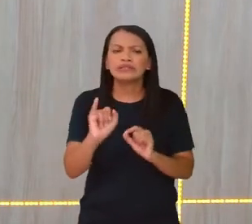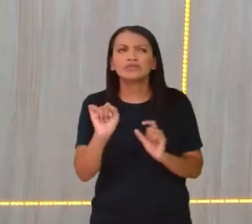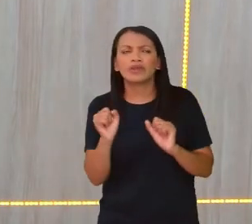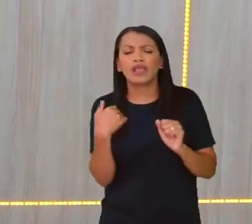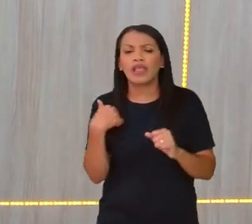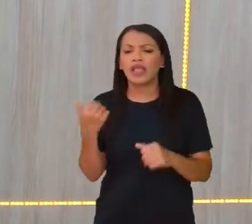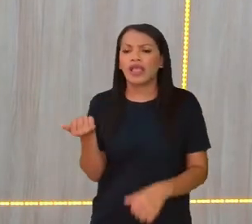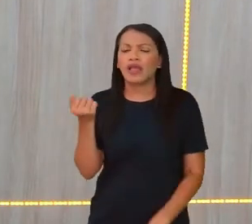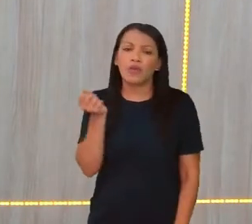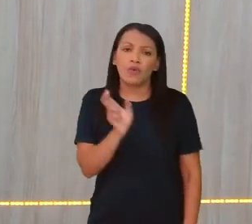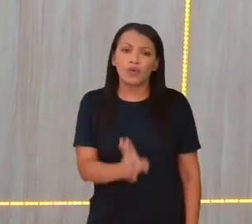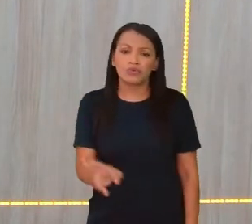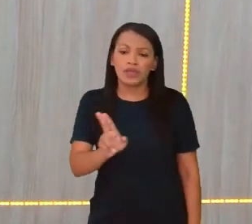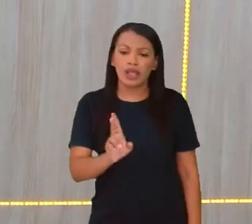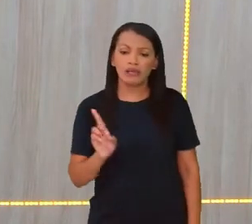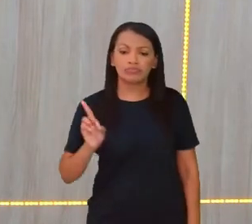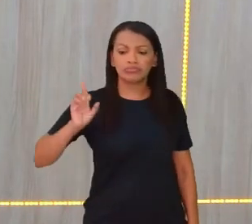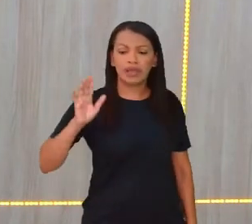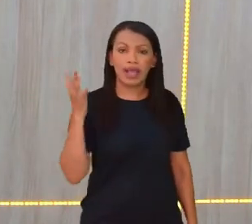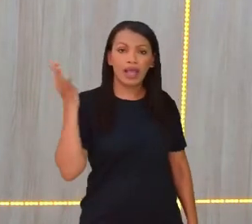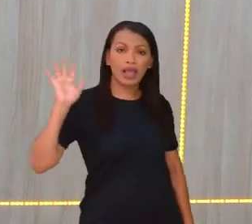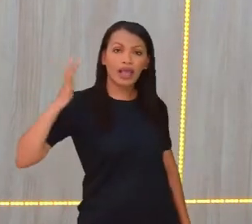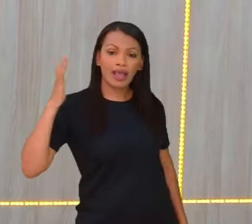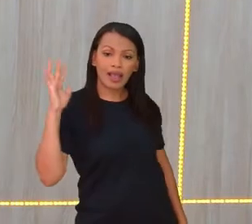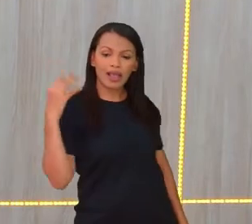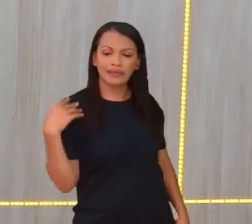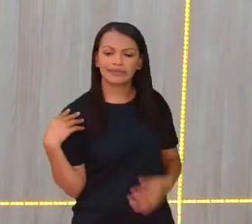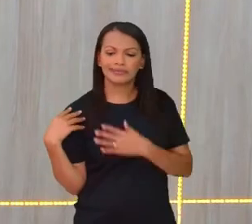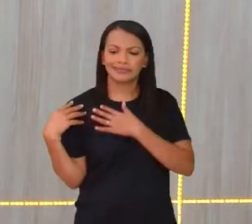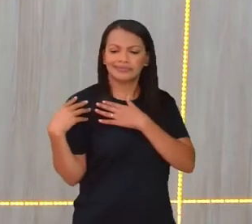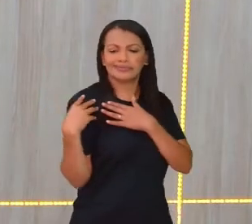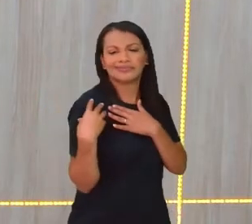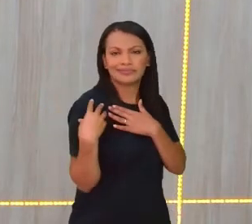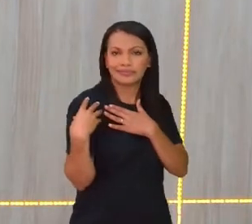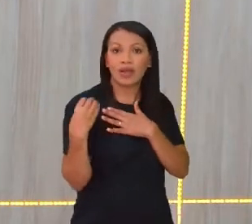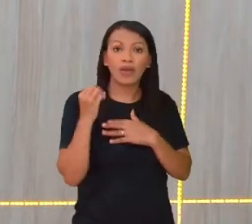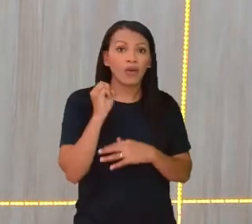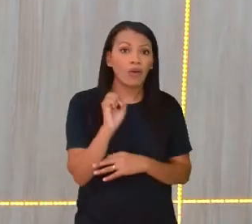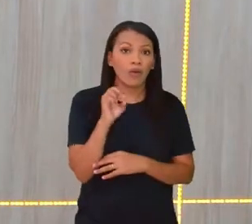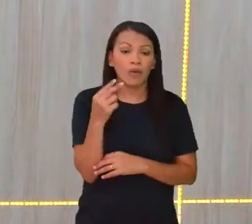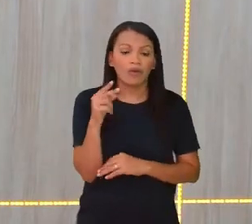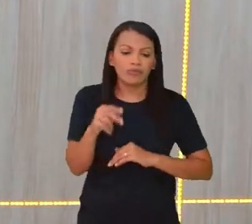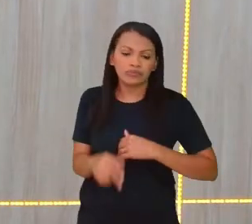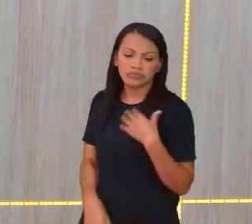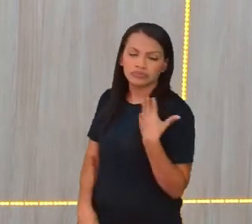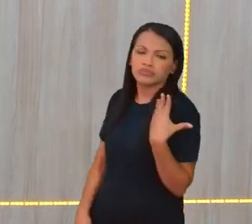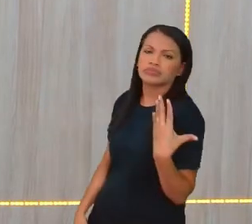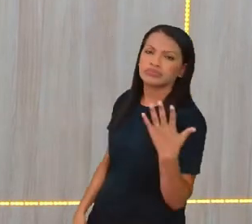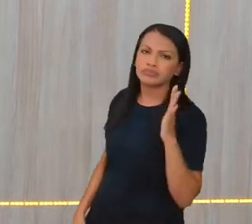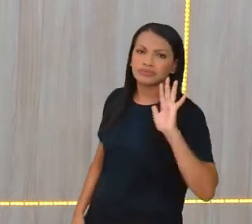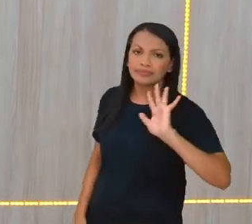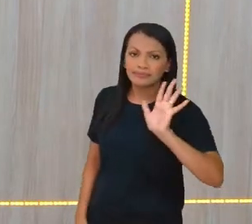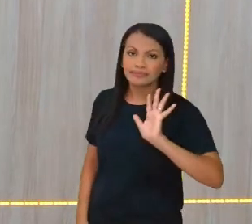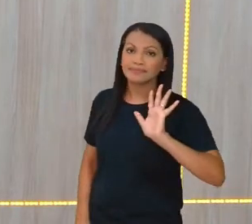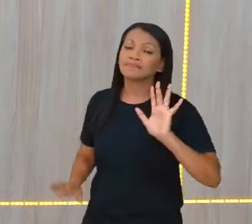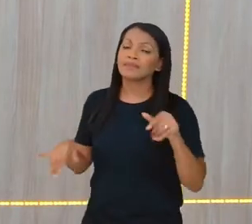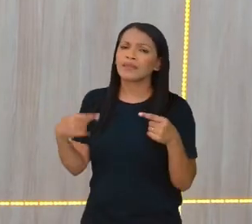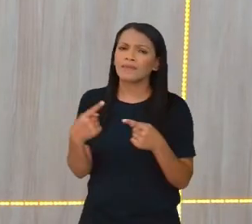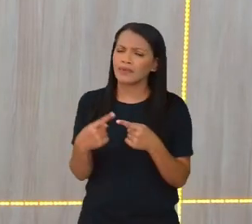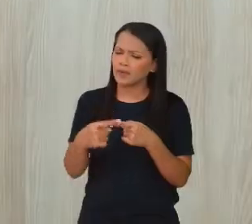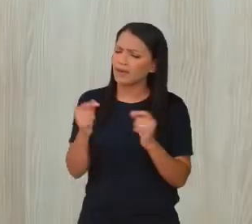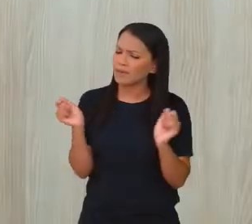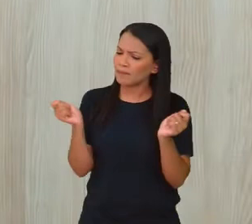né? Exatamente. Que é uma coisa aí muito, digamos que simples e que faz toda a diferença. Faz toda a diferença. Né? Que é